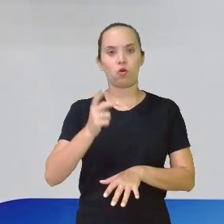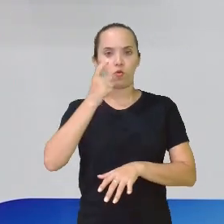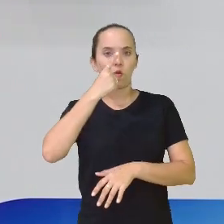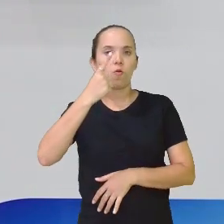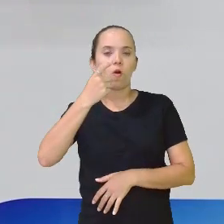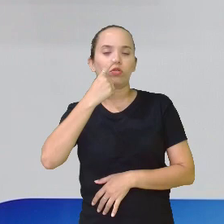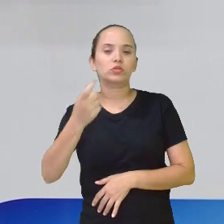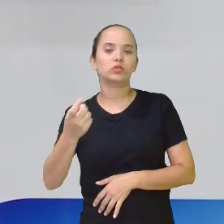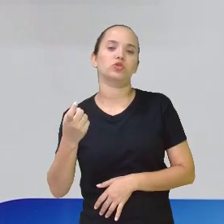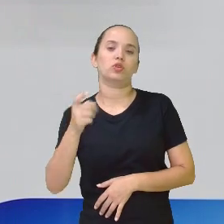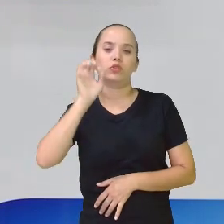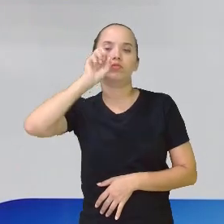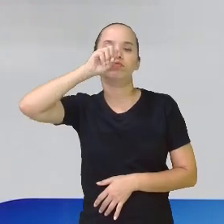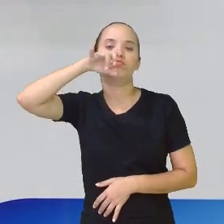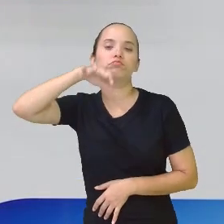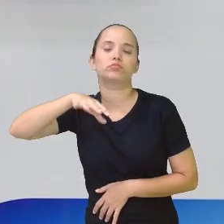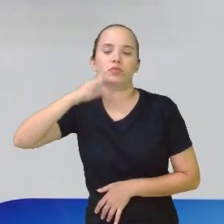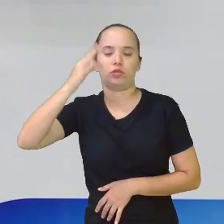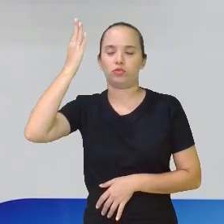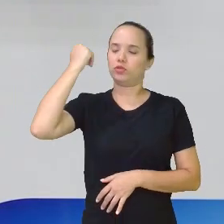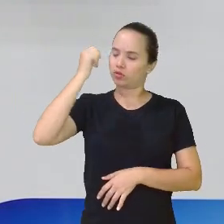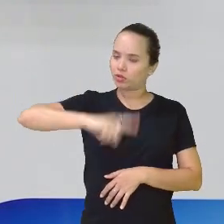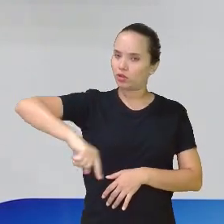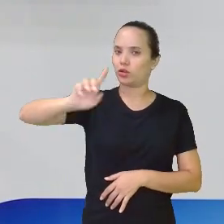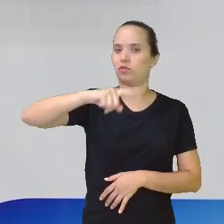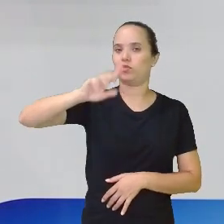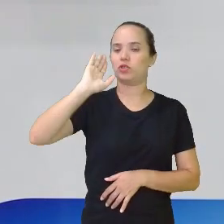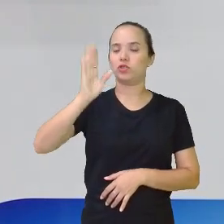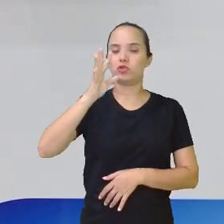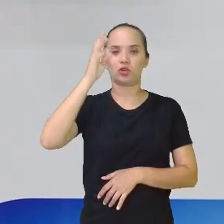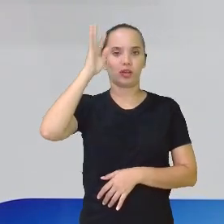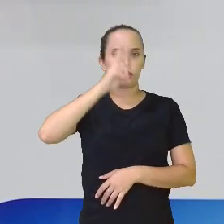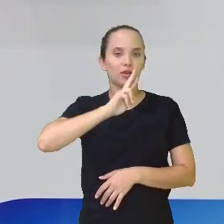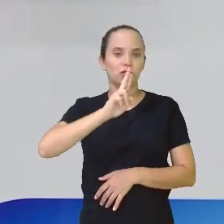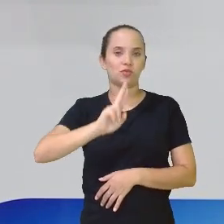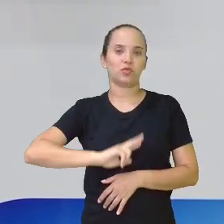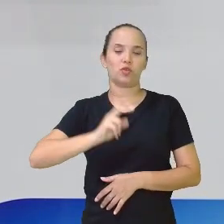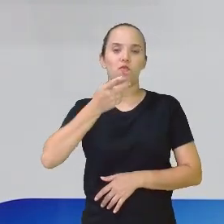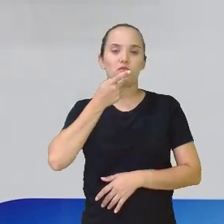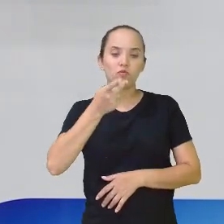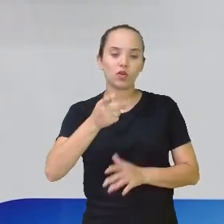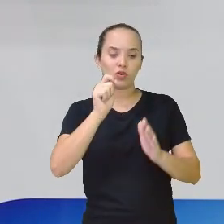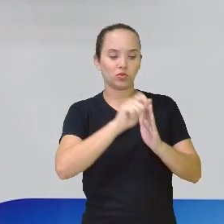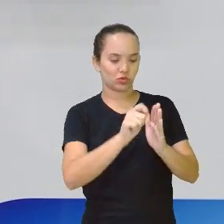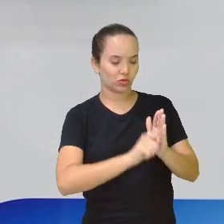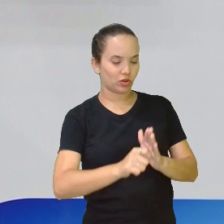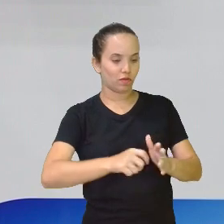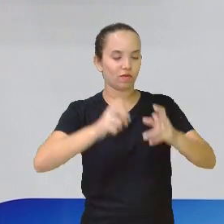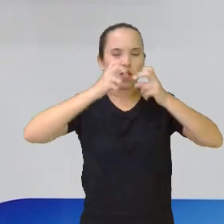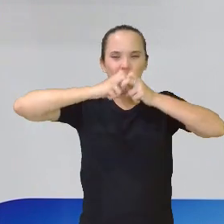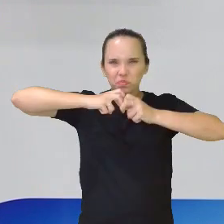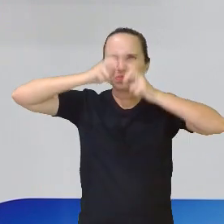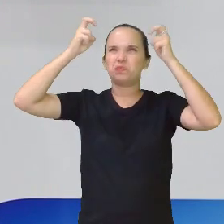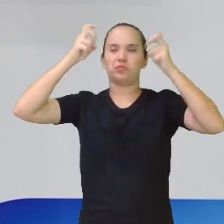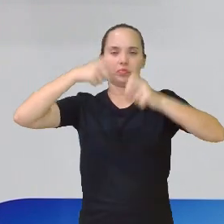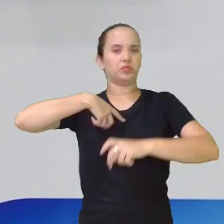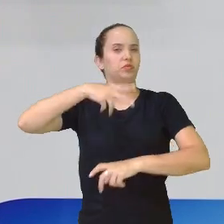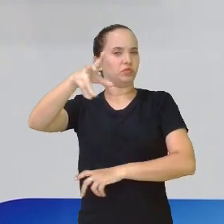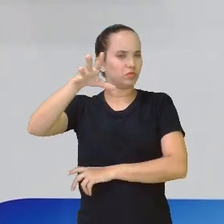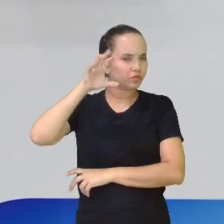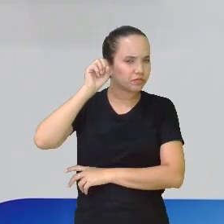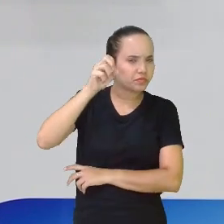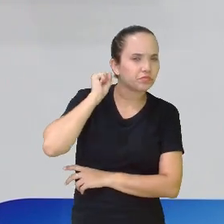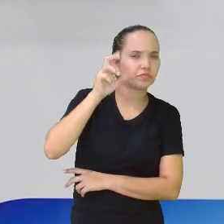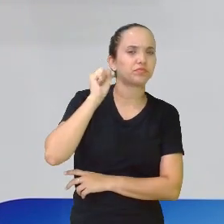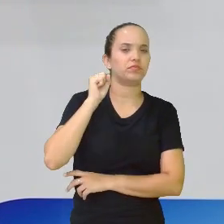oxigênio? Eu já sei que você respondeu. Falou, escreveu, anotou, gritou, que eu ouvi que alguém